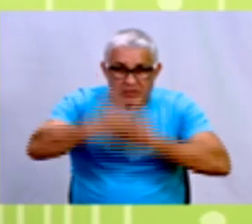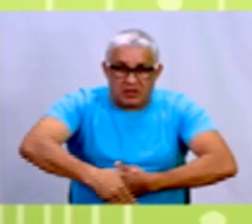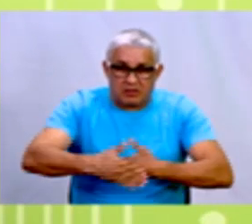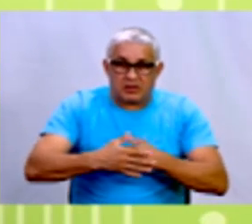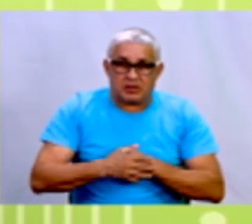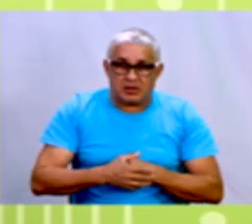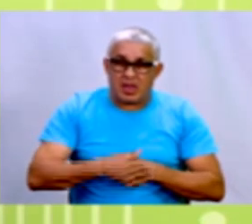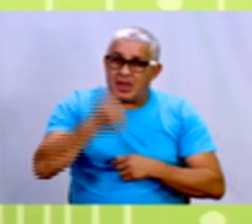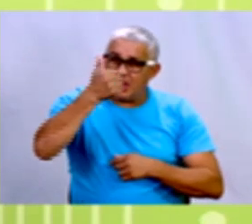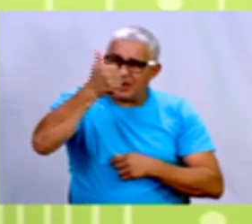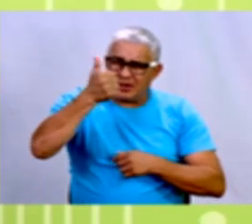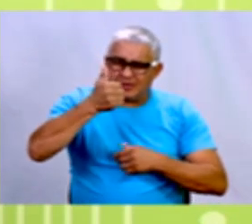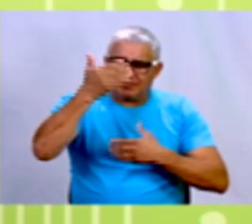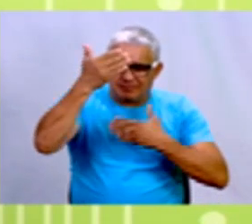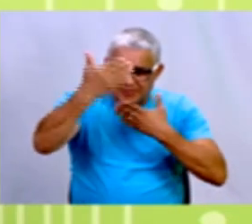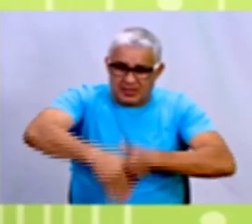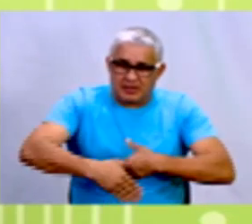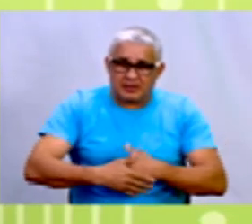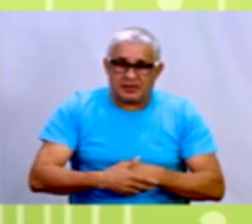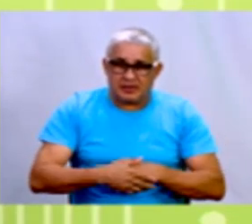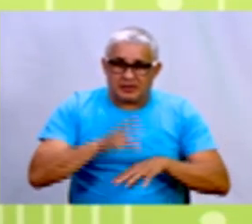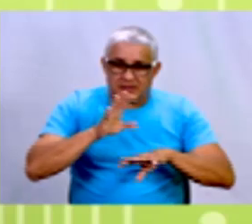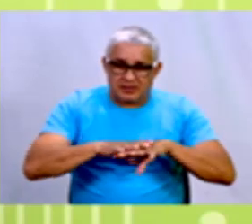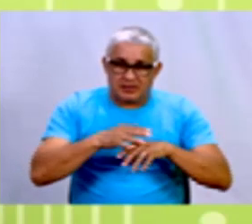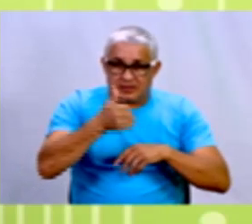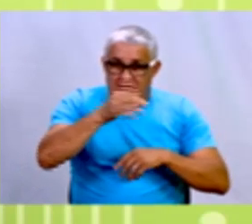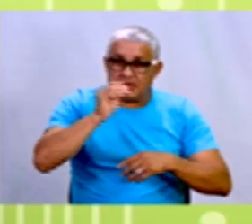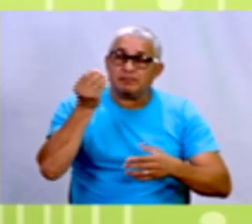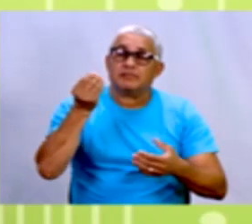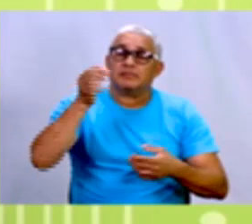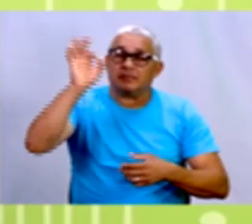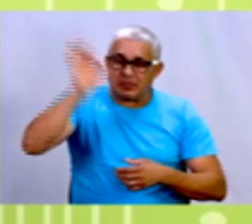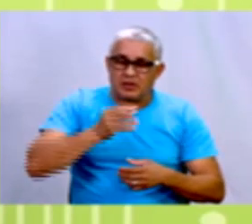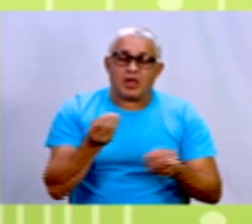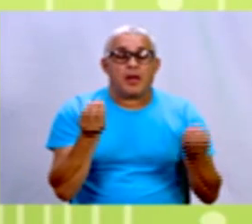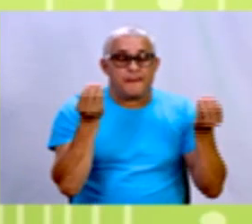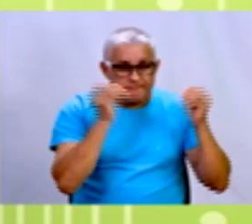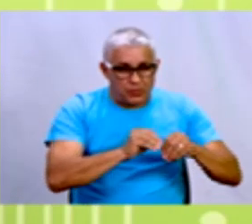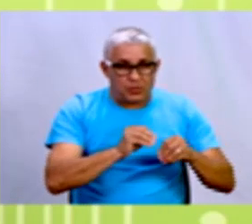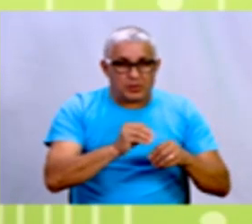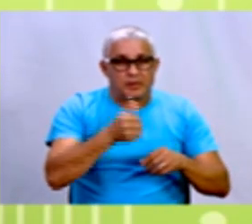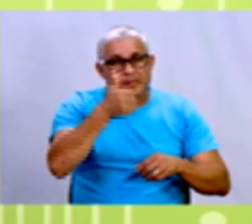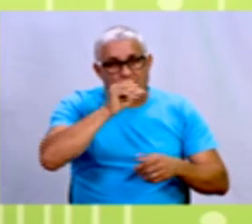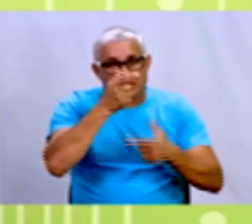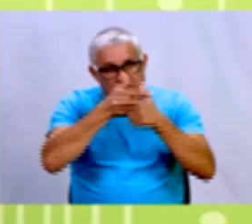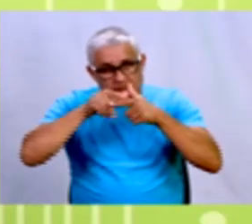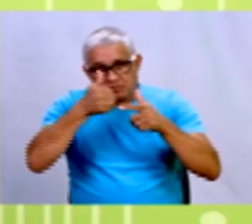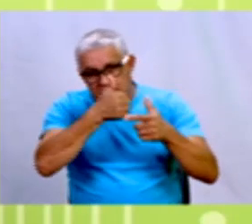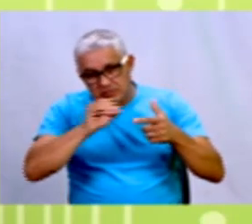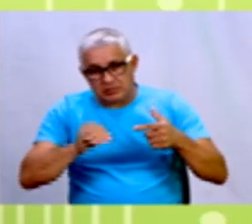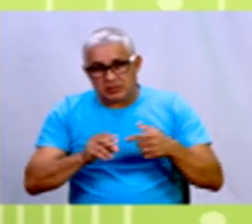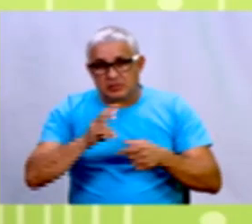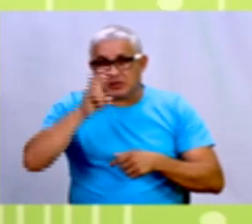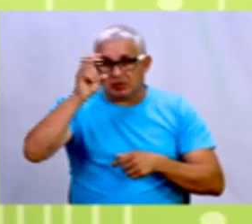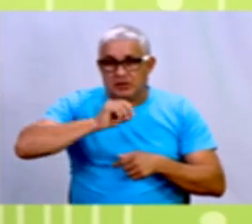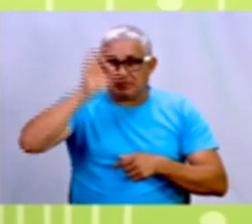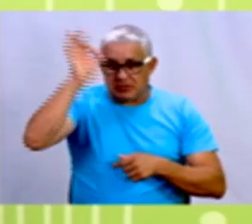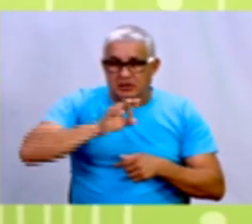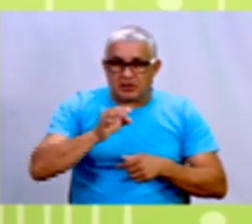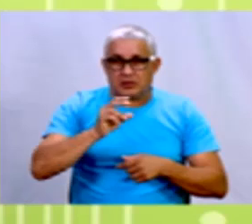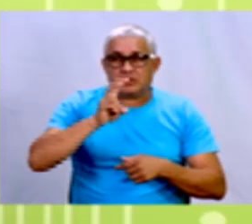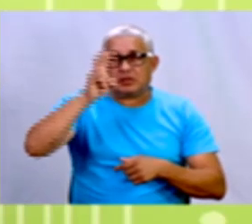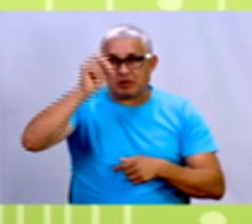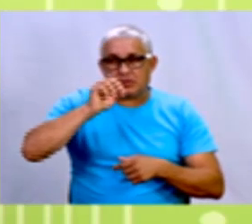vão fazer antes de colocar na fórmula. Se é 10%, opa, 10 divididos por 100, tá? Se é 50%,